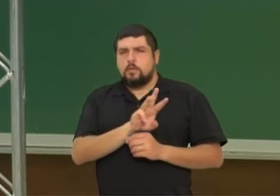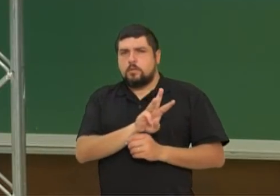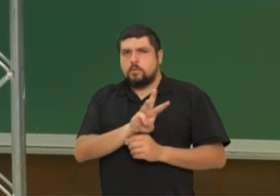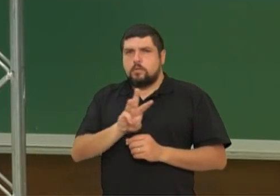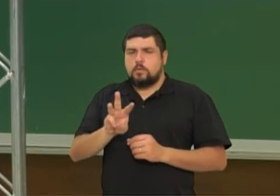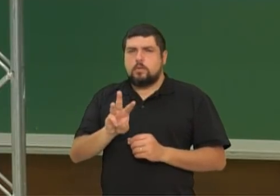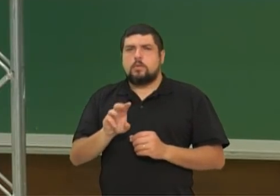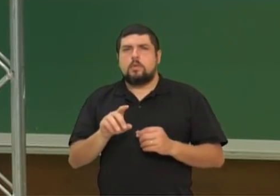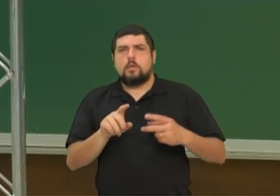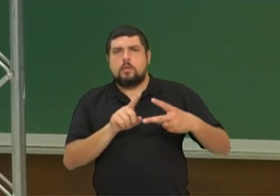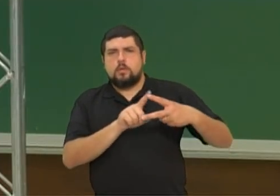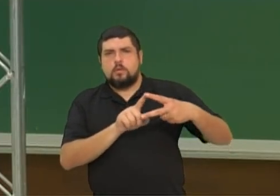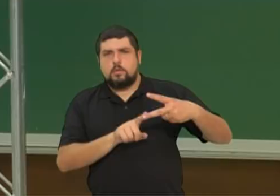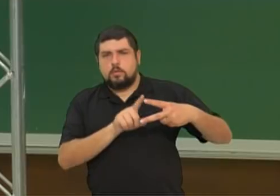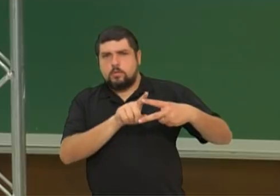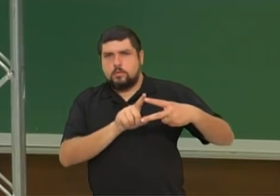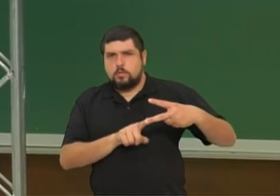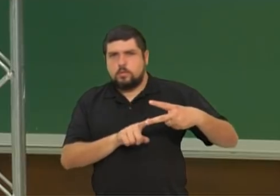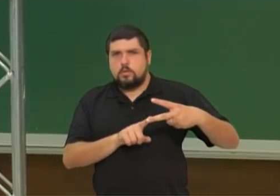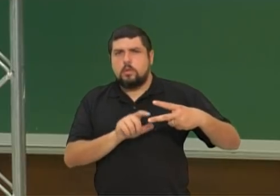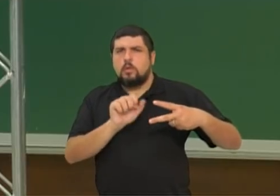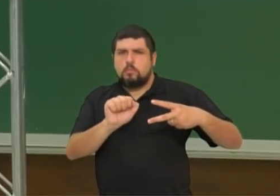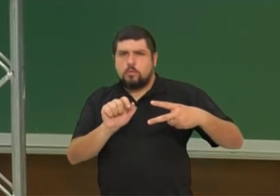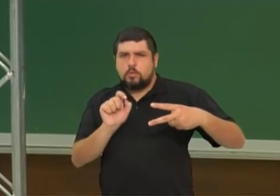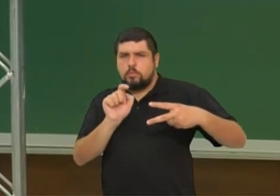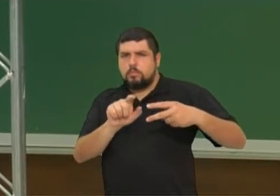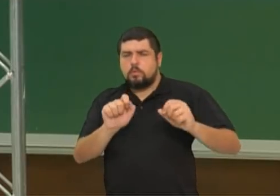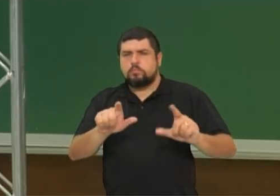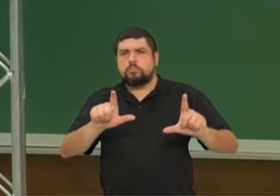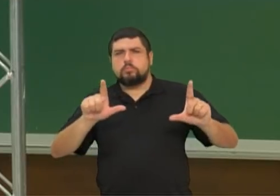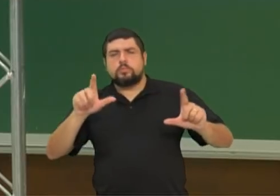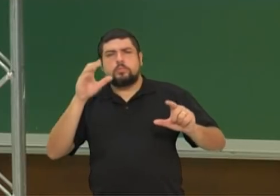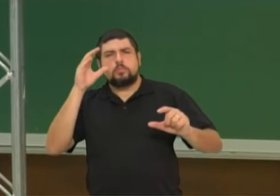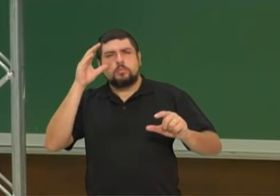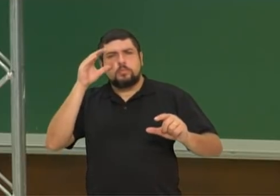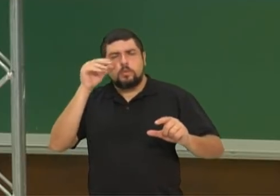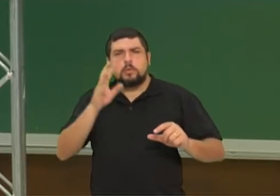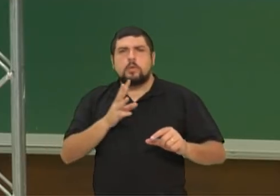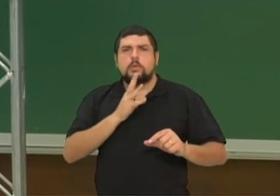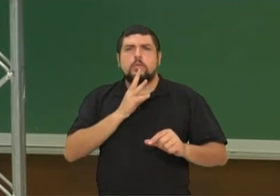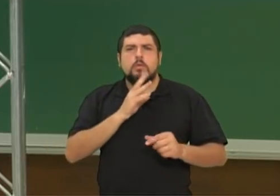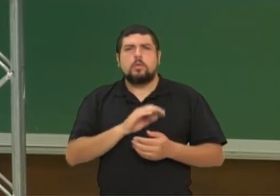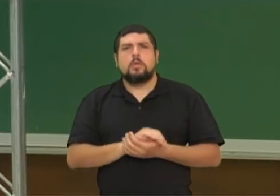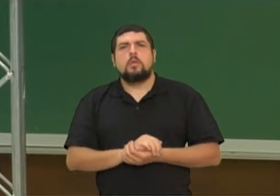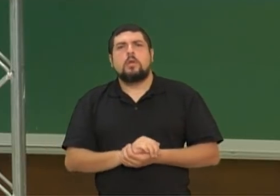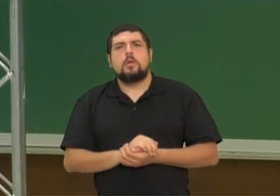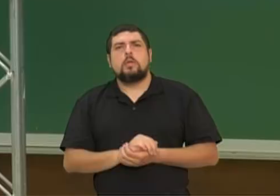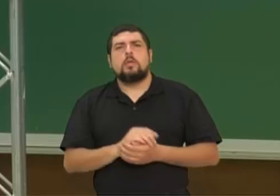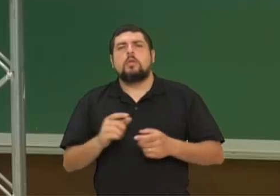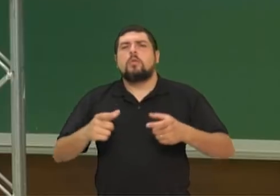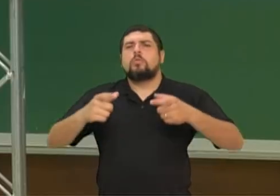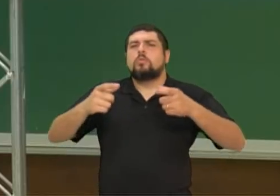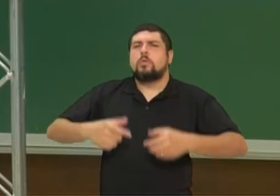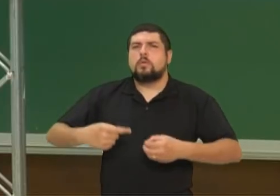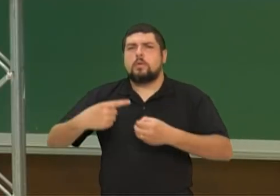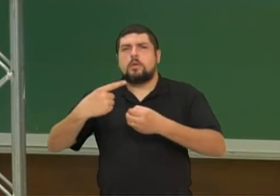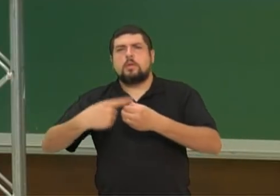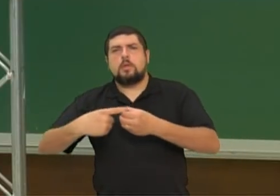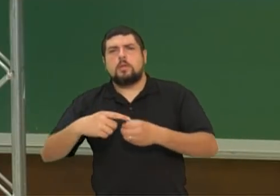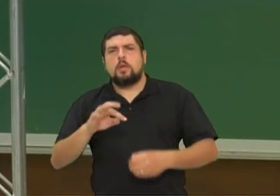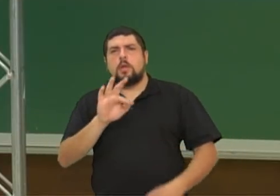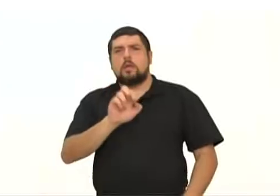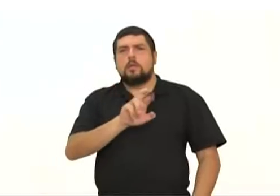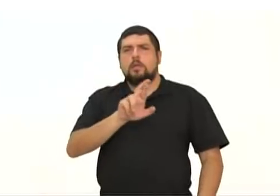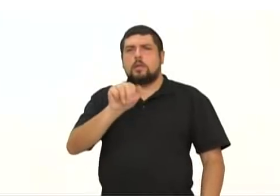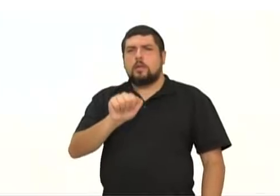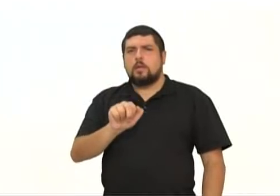do Baluaê e do Turismo Regional de Terra Roxa, porque esse santuário é em Terra